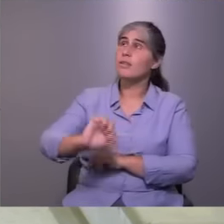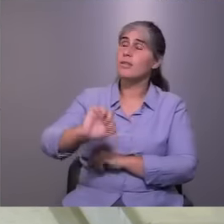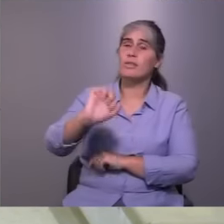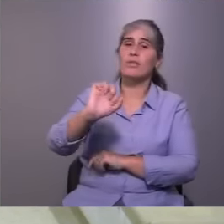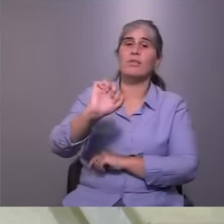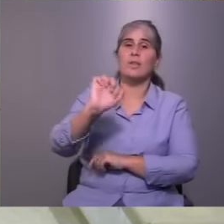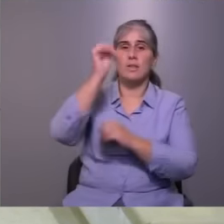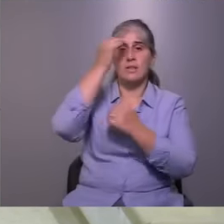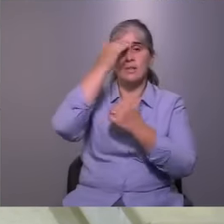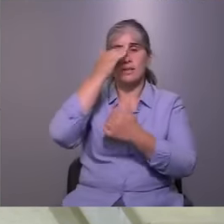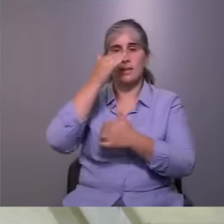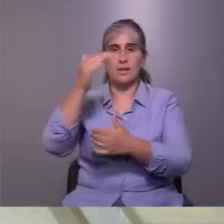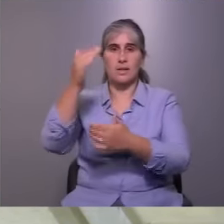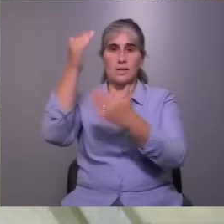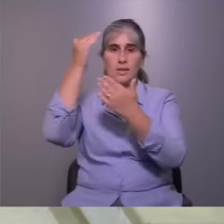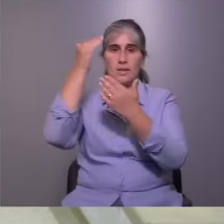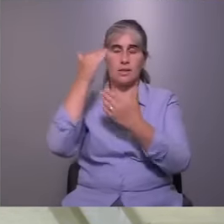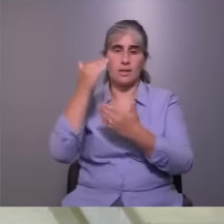salve.